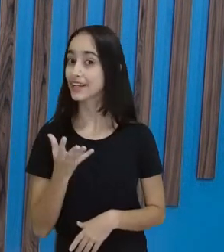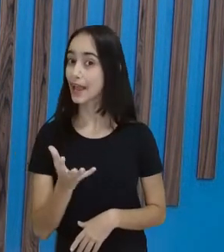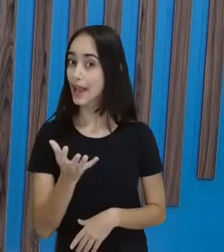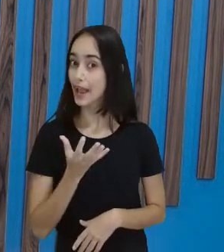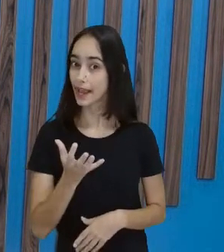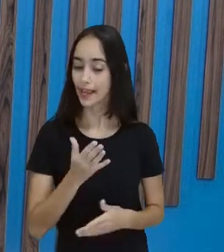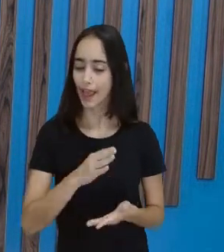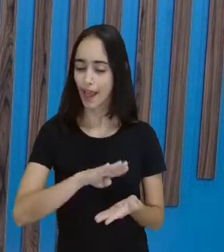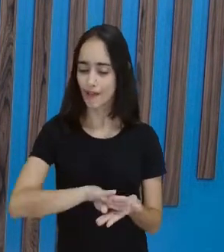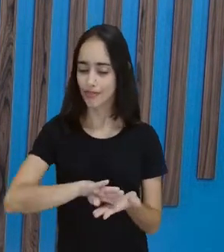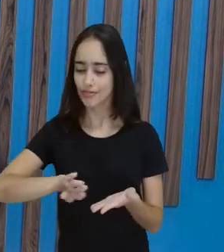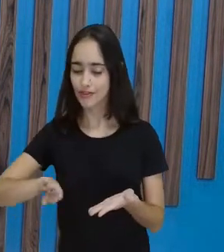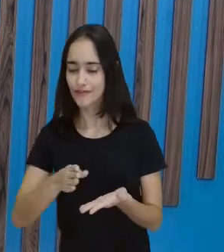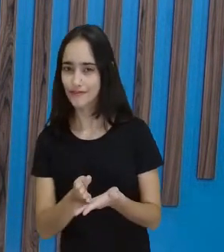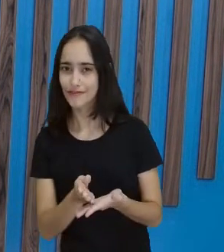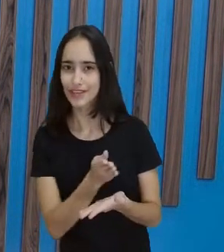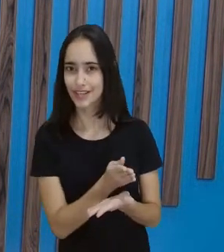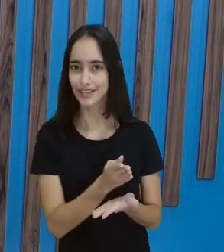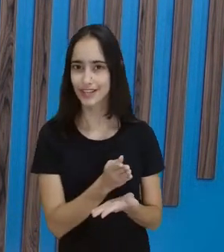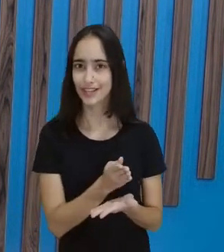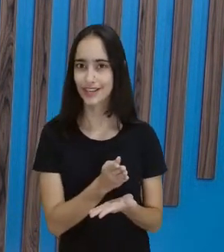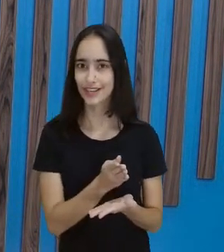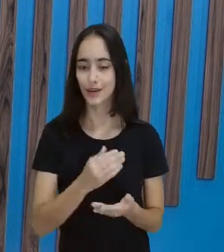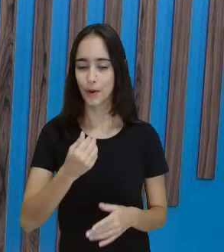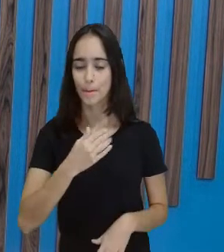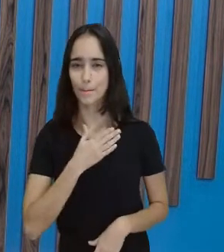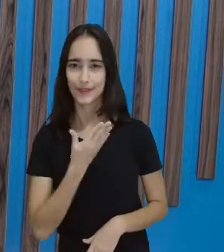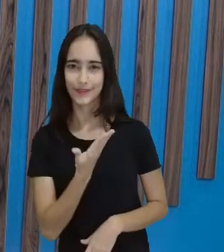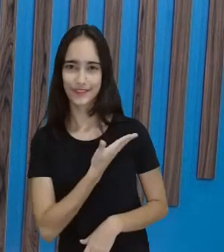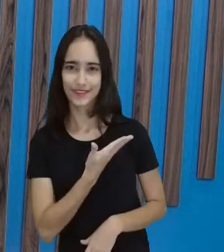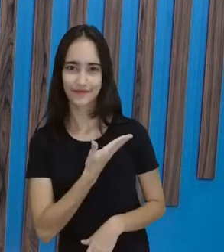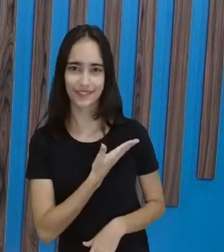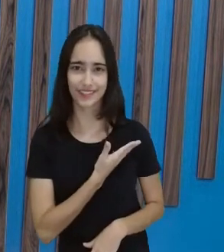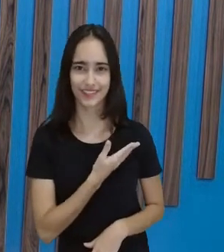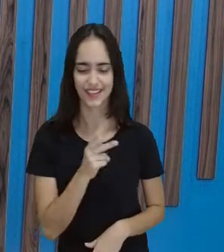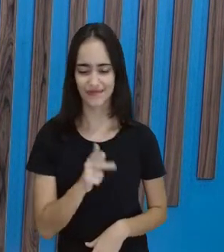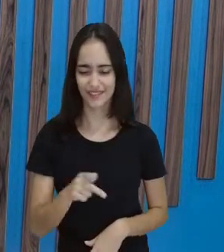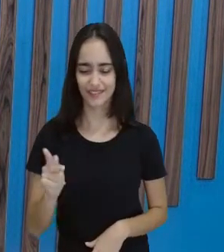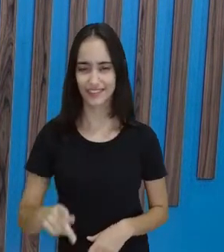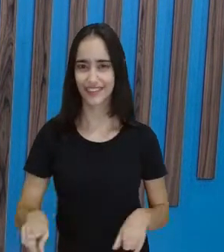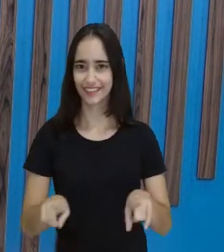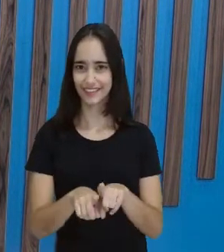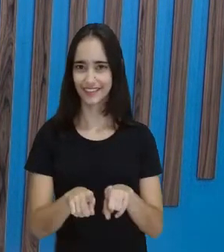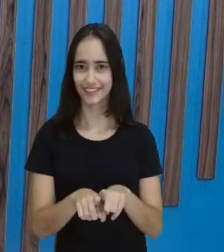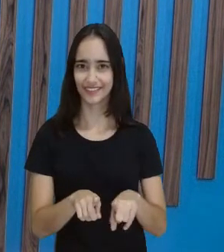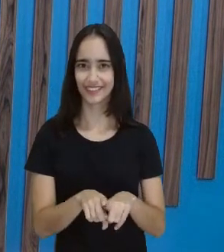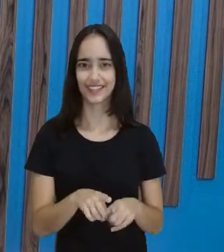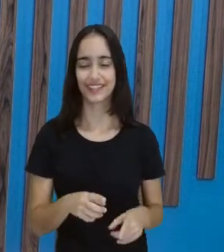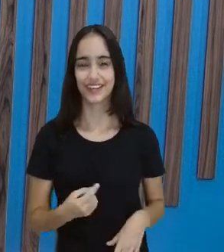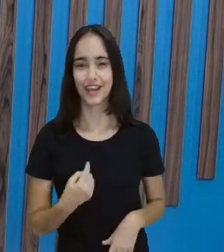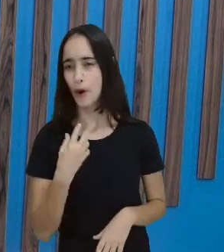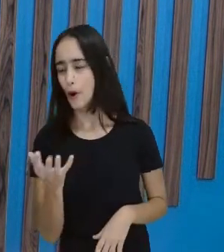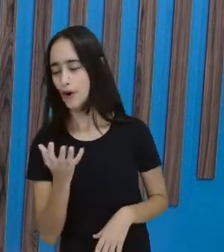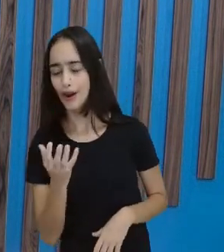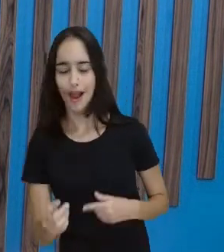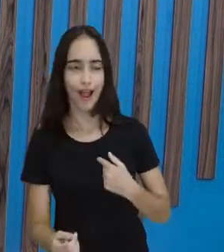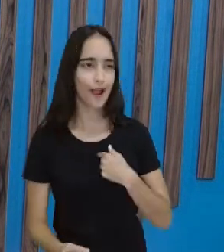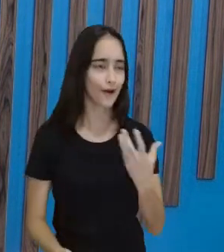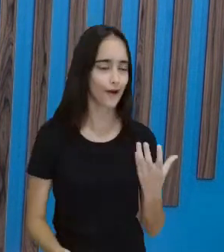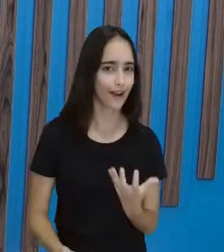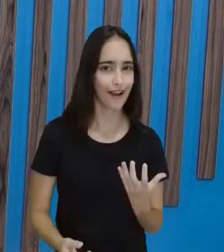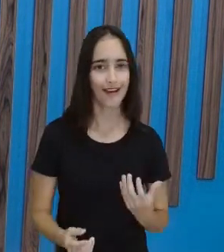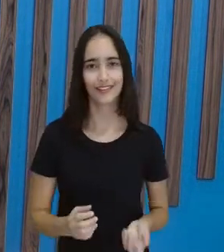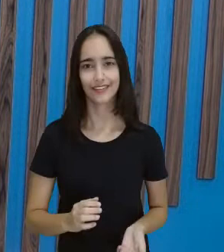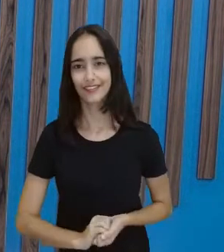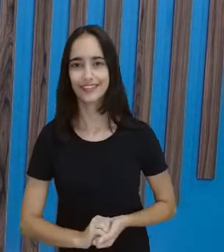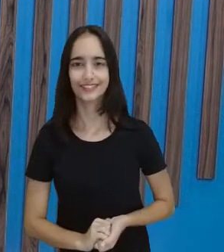dividir com meus amigos aqui no estúdio, tá? Inclusive com a professora Keise também. Já tá todo mundo ali, eu quero.